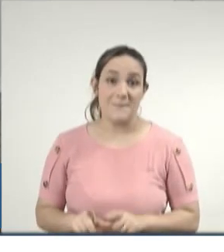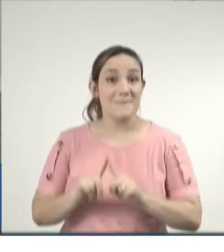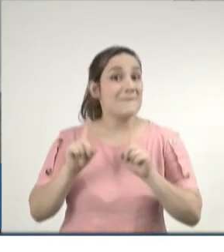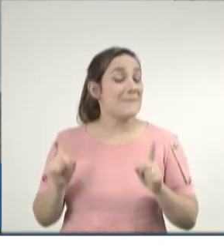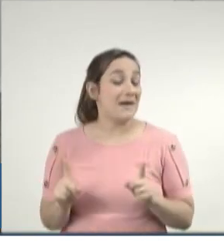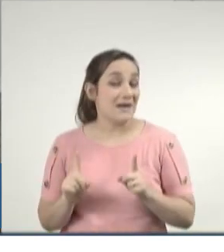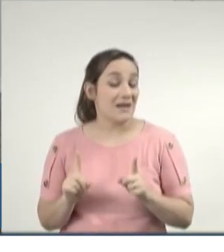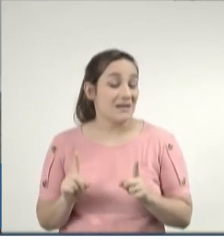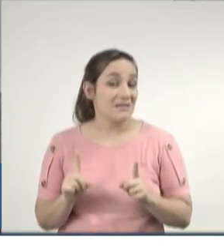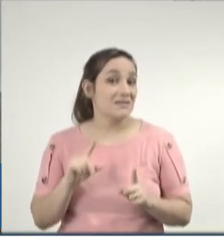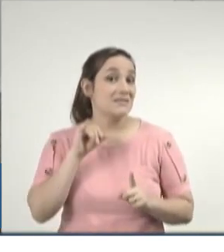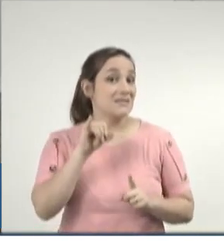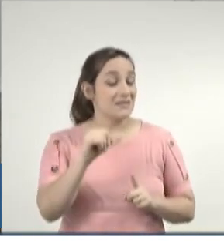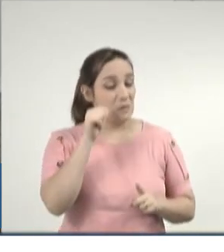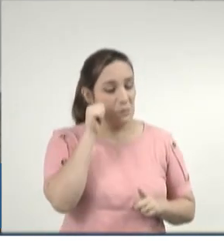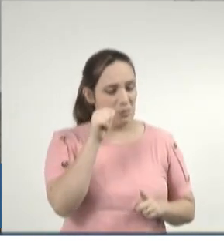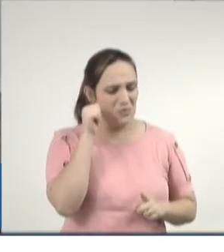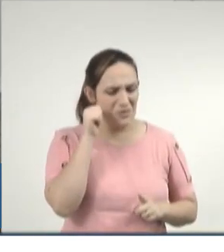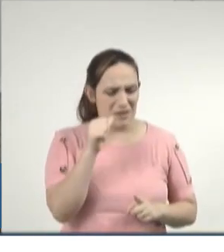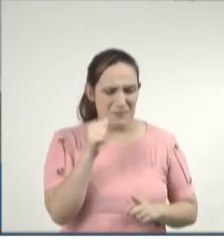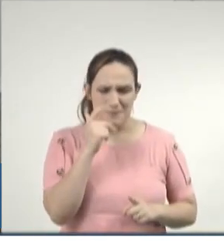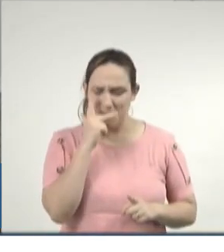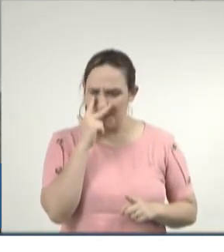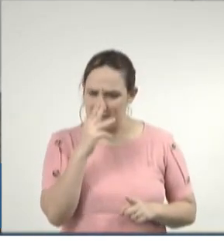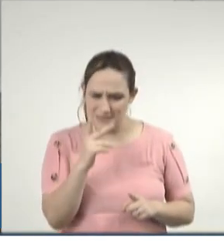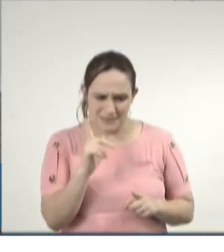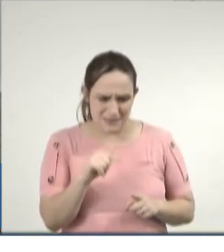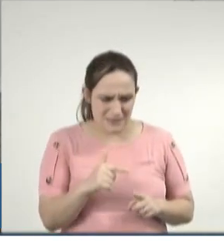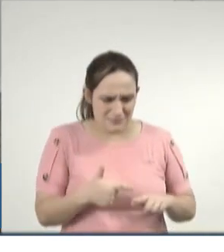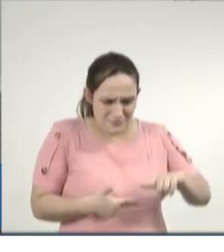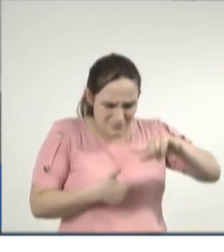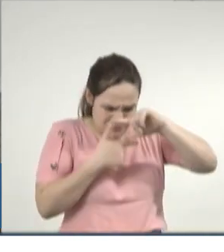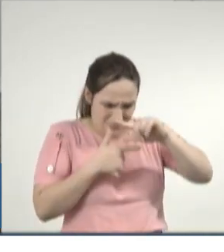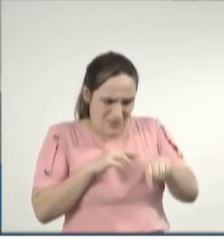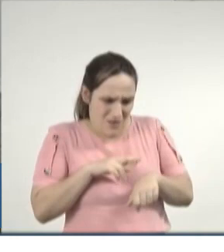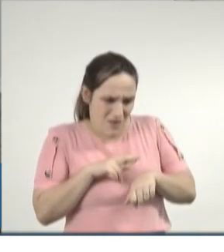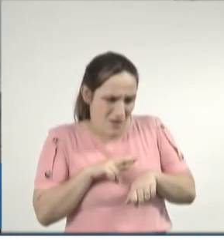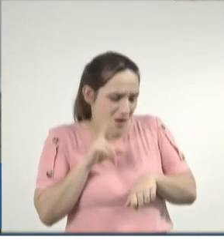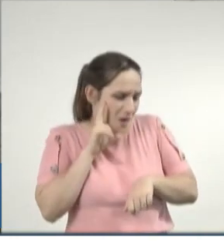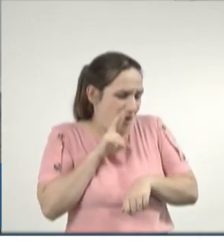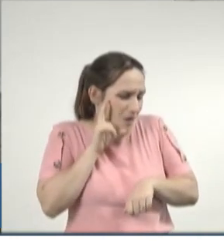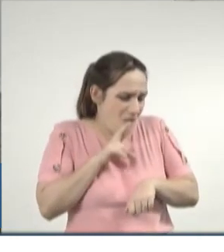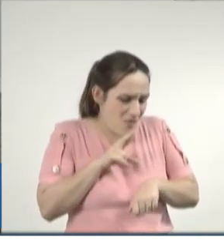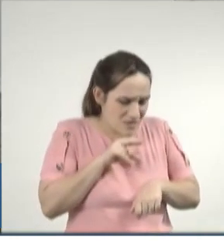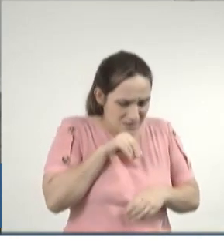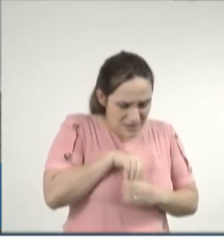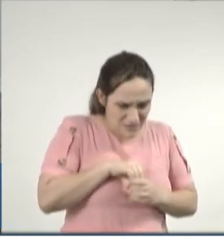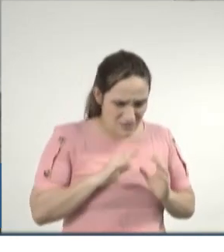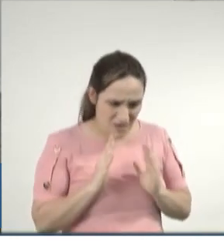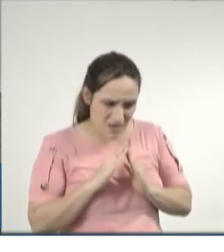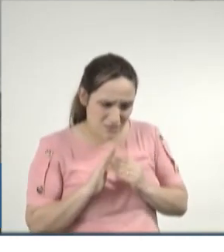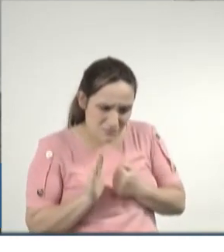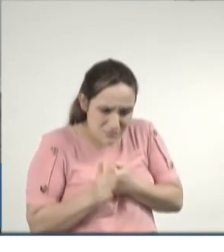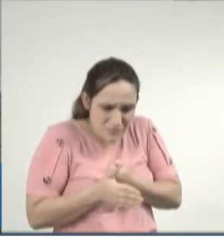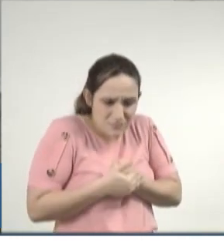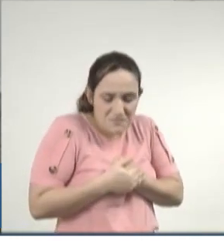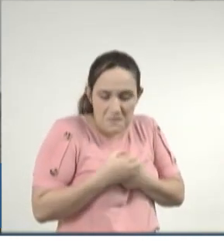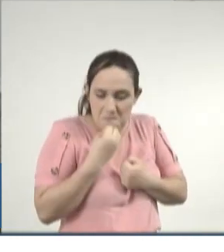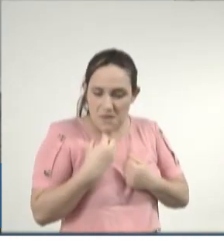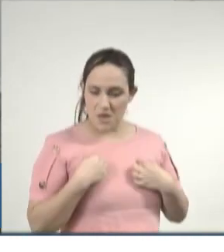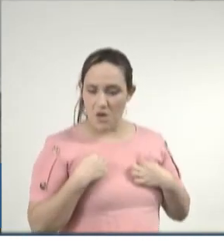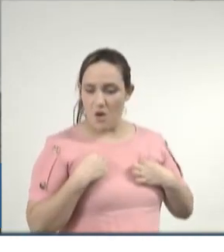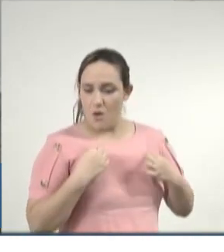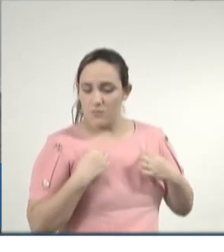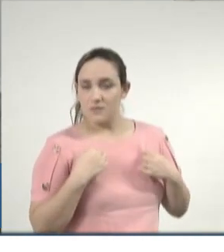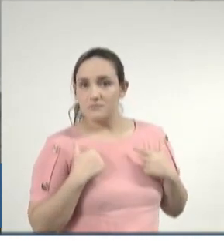que para o gênero feminino se espera que fique dentro da caixinha rosa, dentro de casa, guardadinha, bem